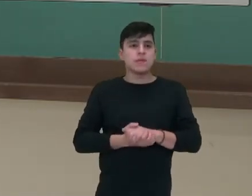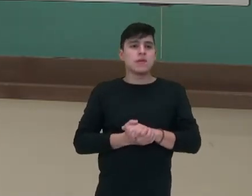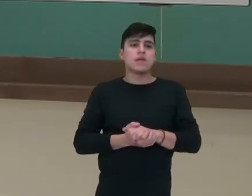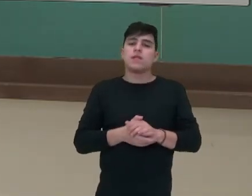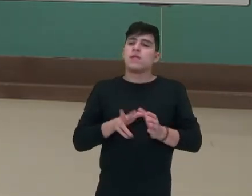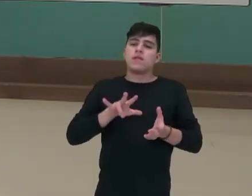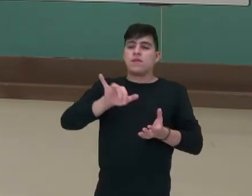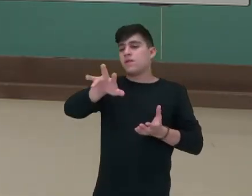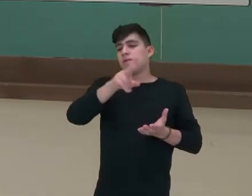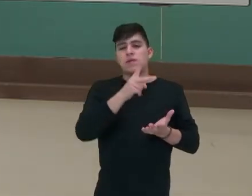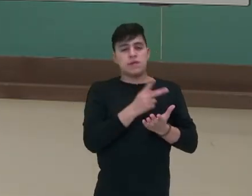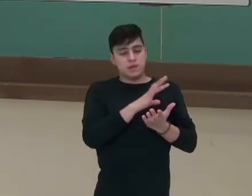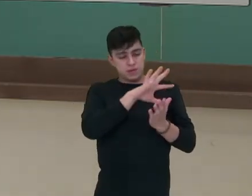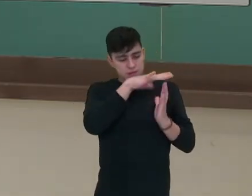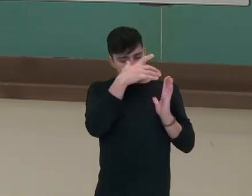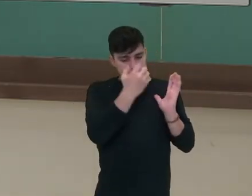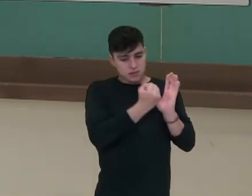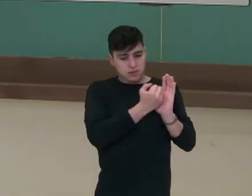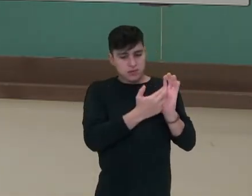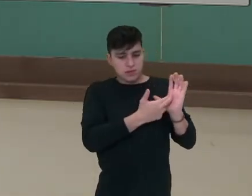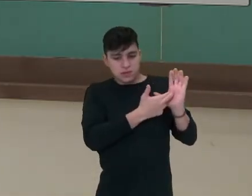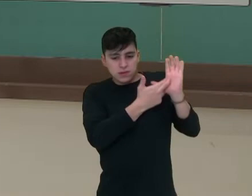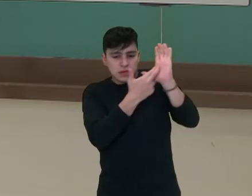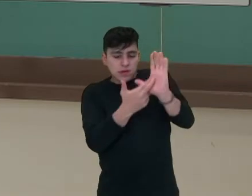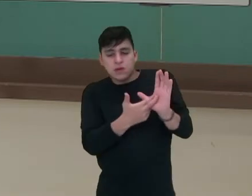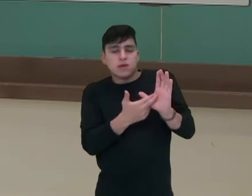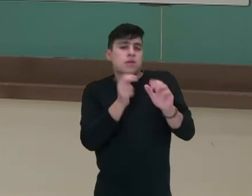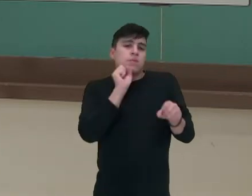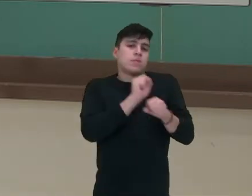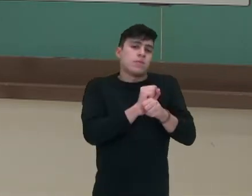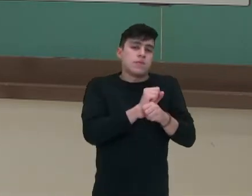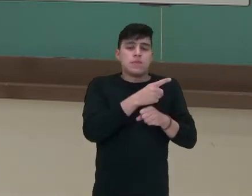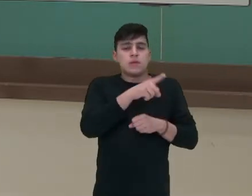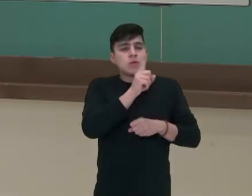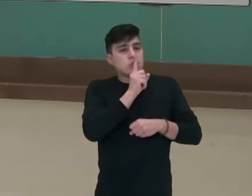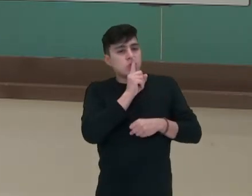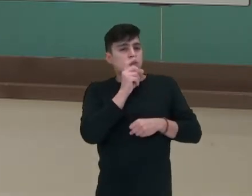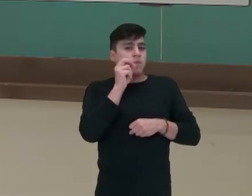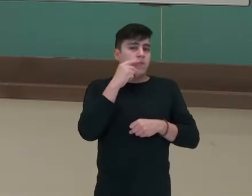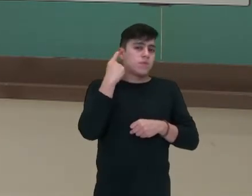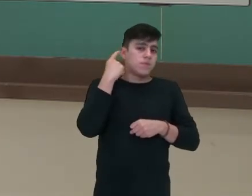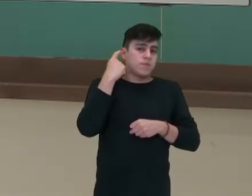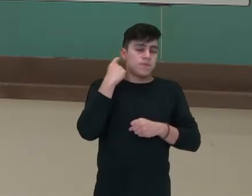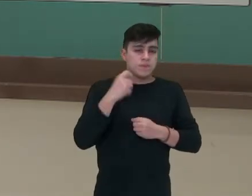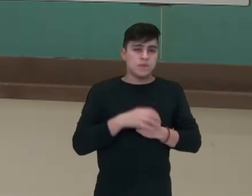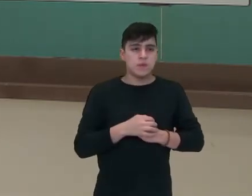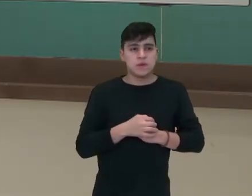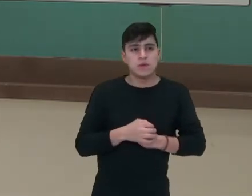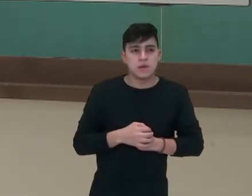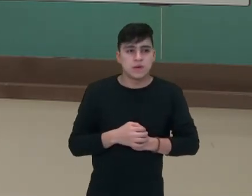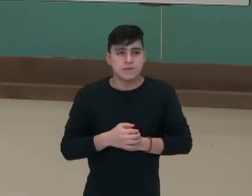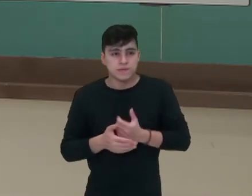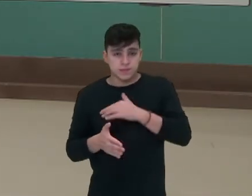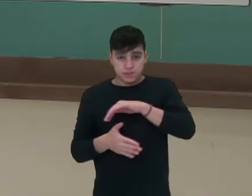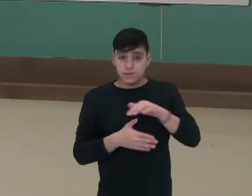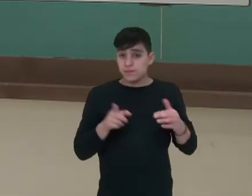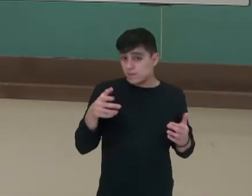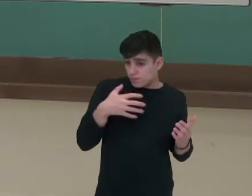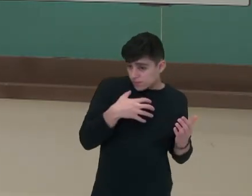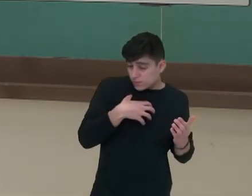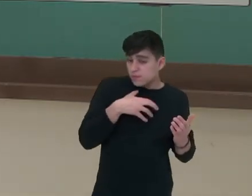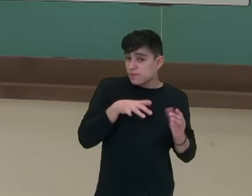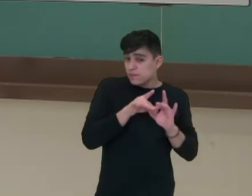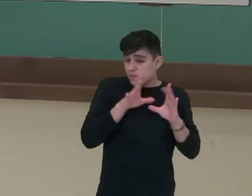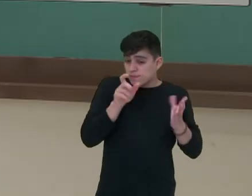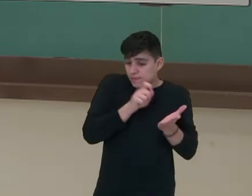vai ter sempre os símbolos para representar essas pausas, esses sons e silêncios. É uma forma mais livre